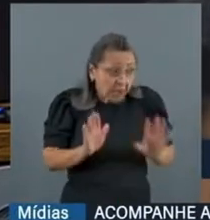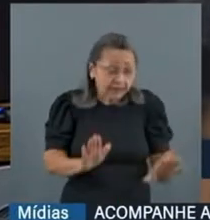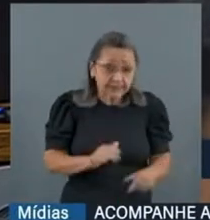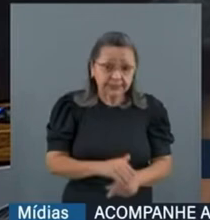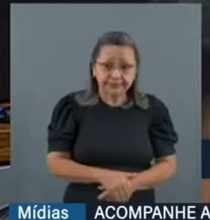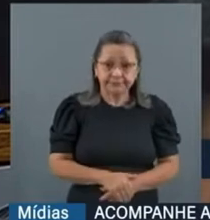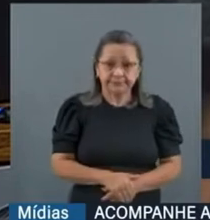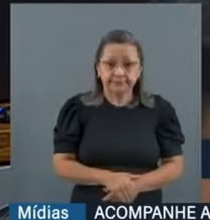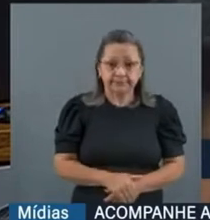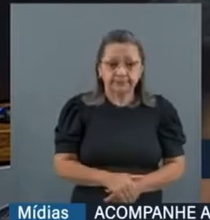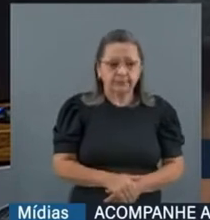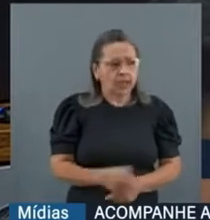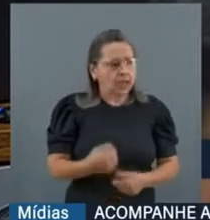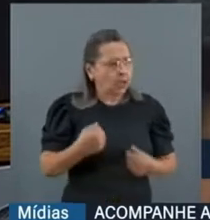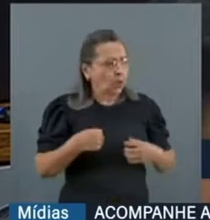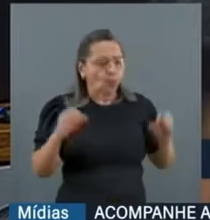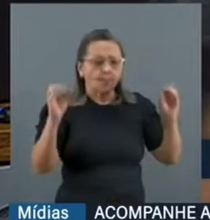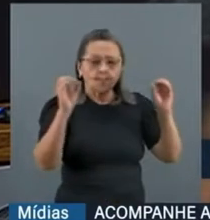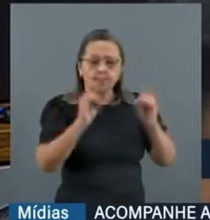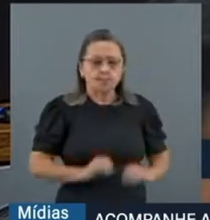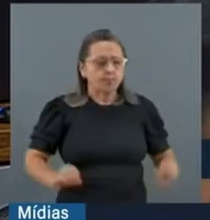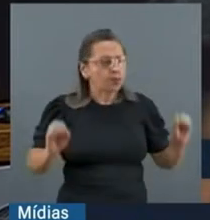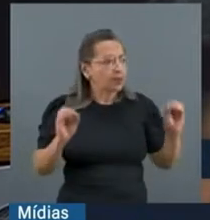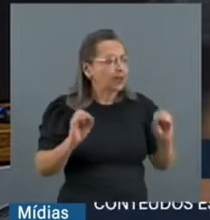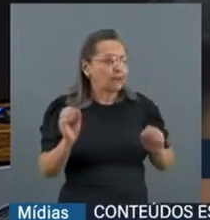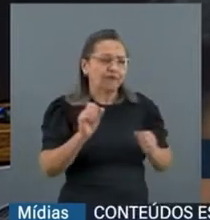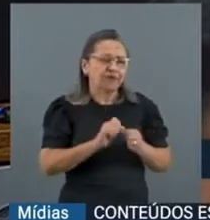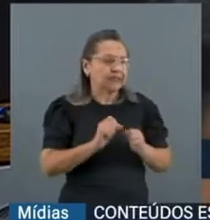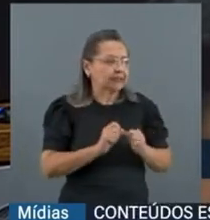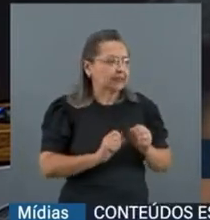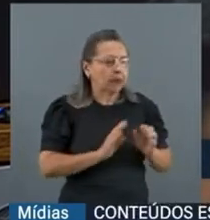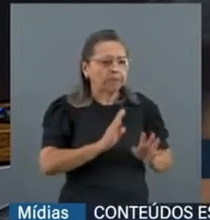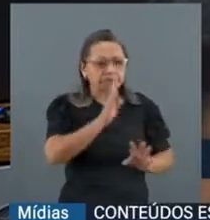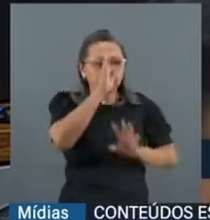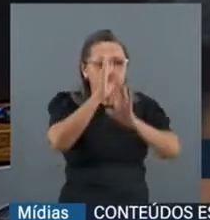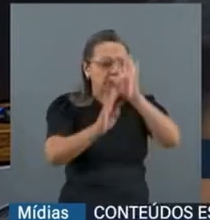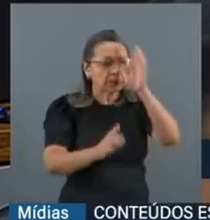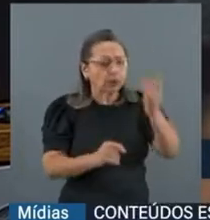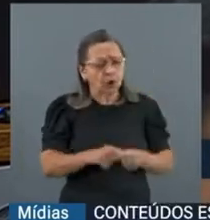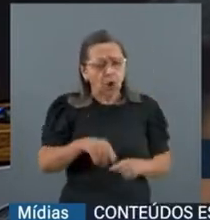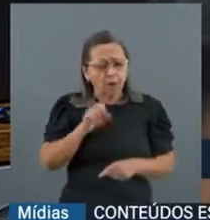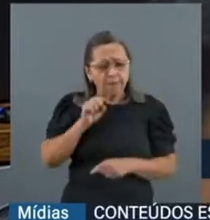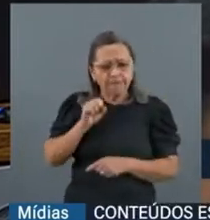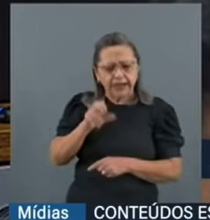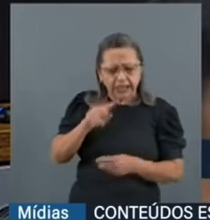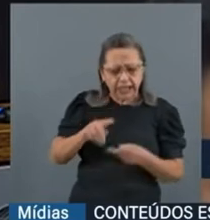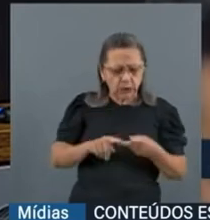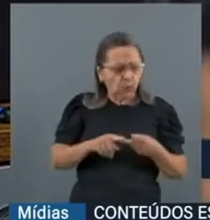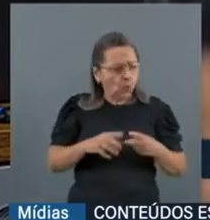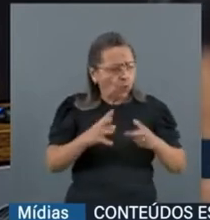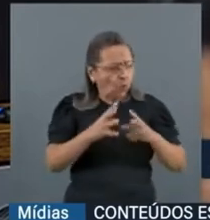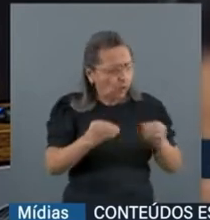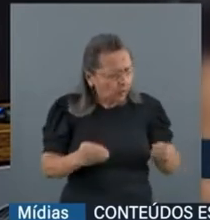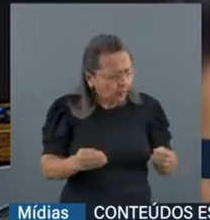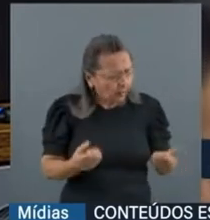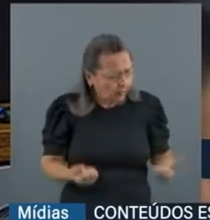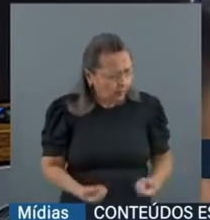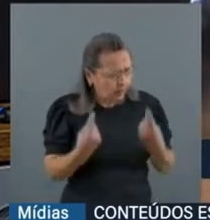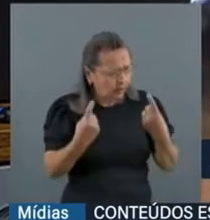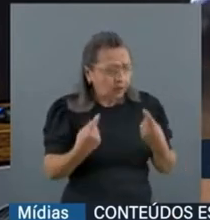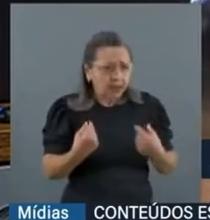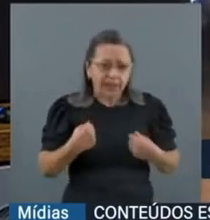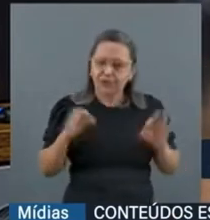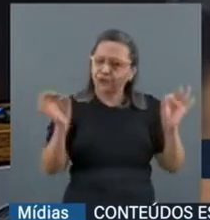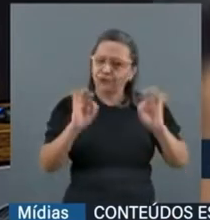Eu não cometi os exageros lembra veneno e cura é a dose eu não fui né